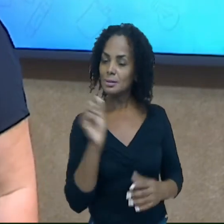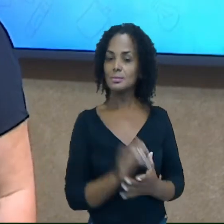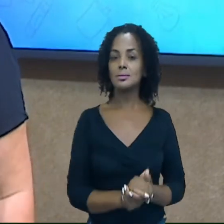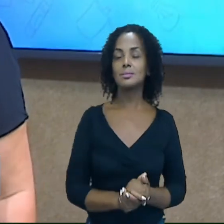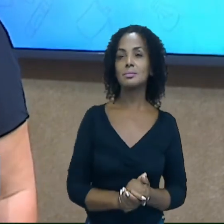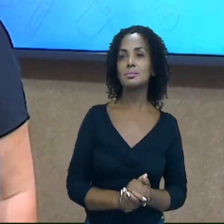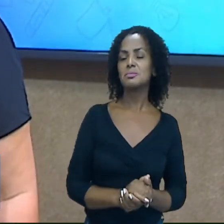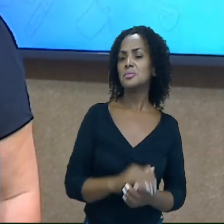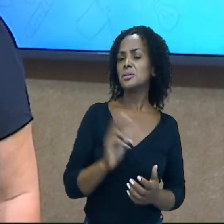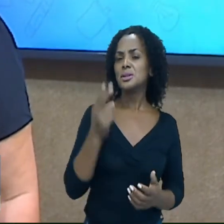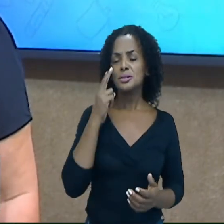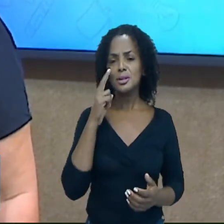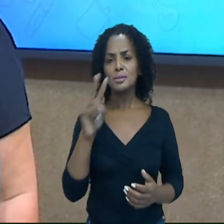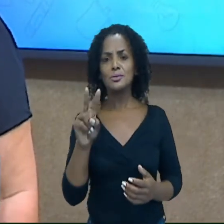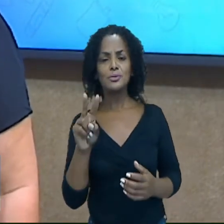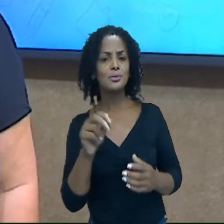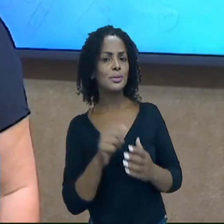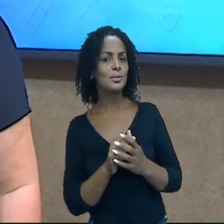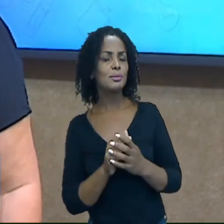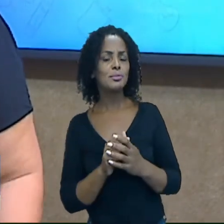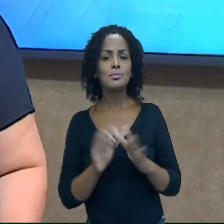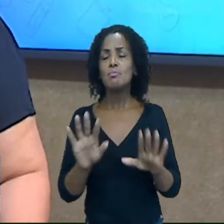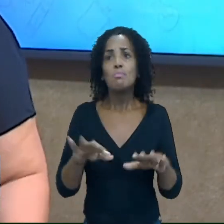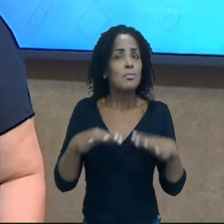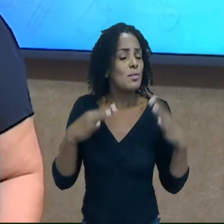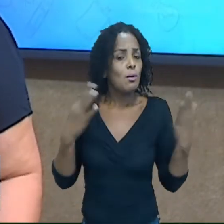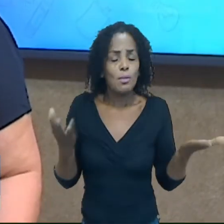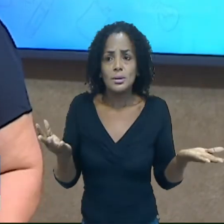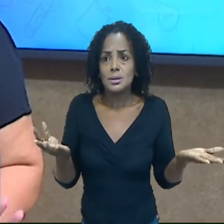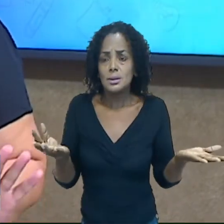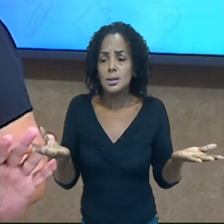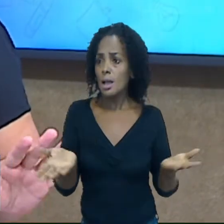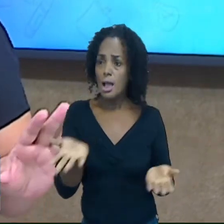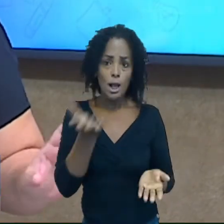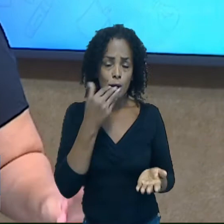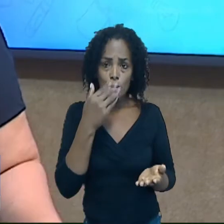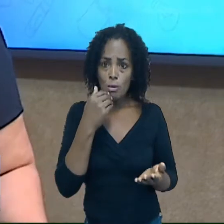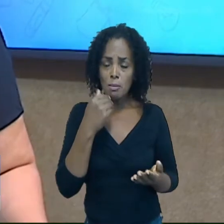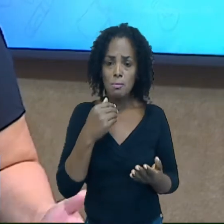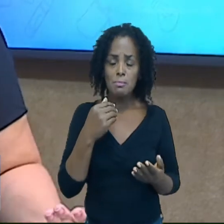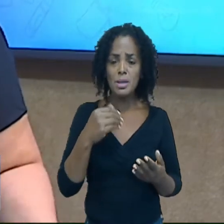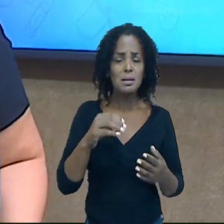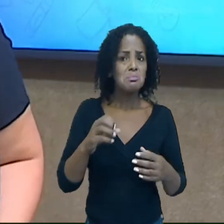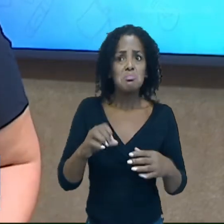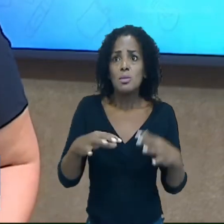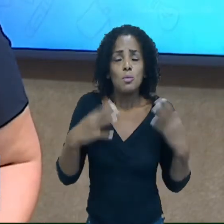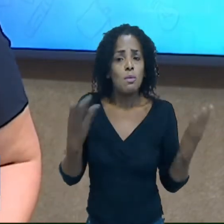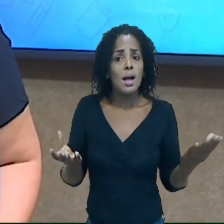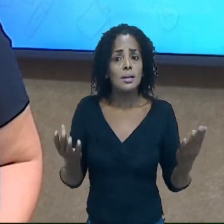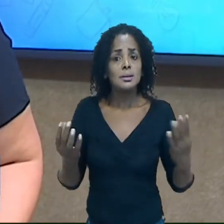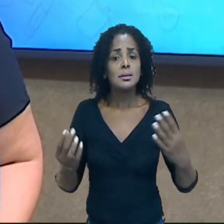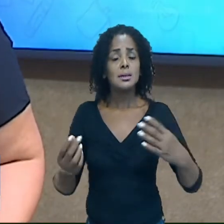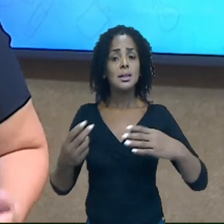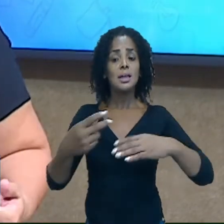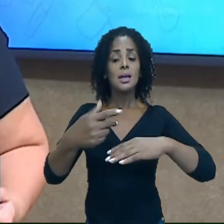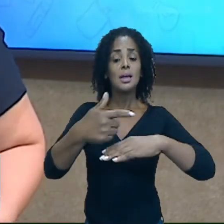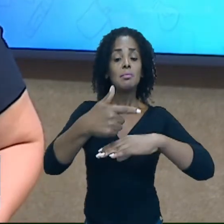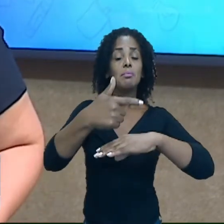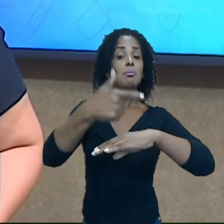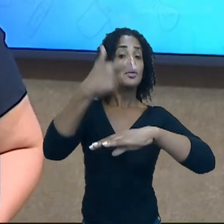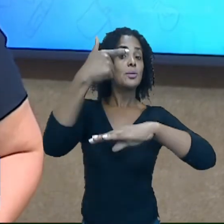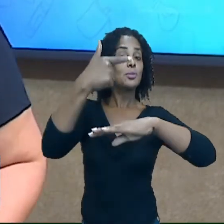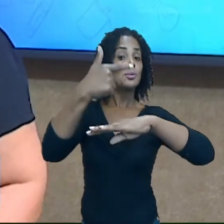tenha escutado a expressão que diz: nossa, comi quase 2/3 desta pizza. E eu